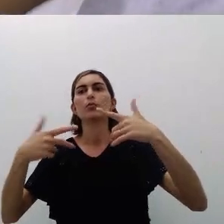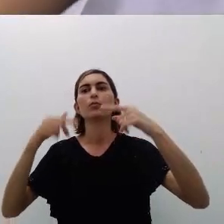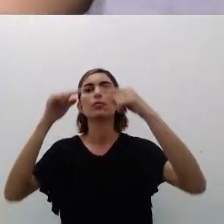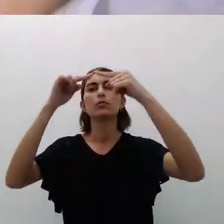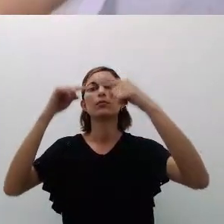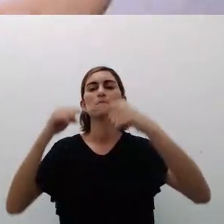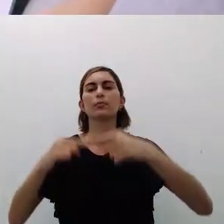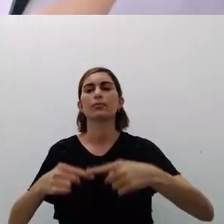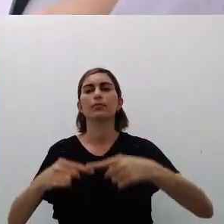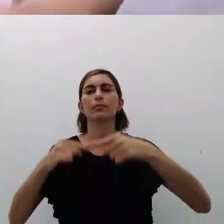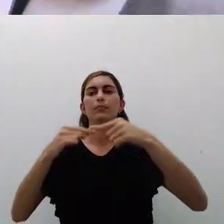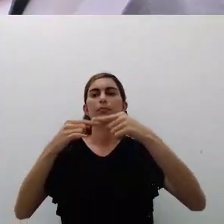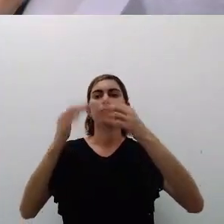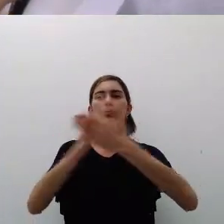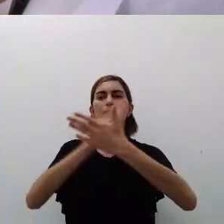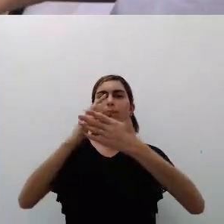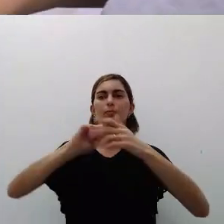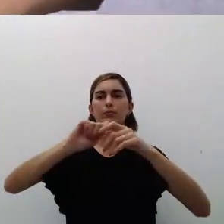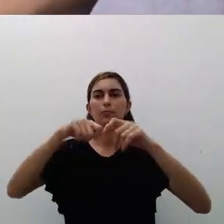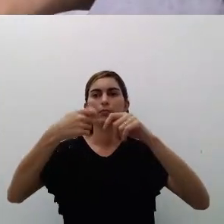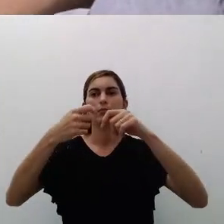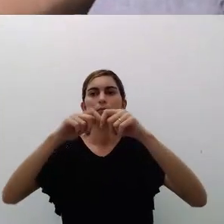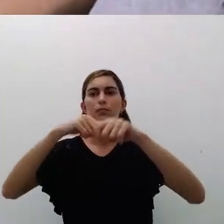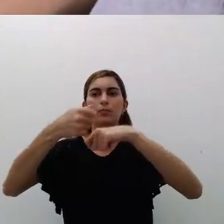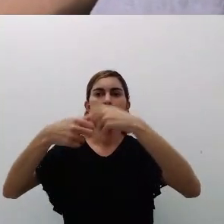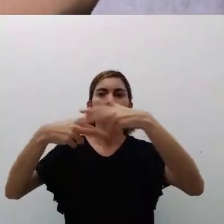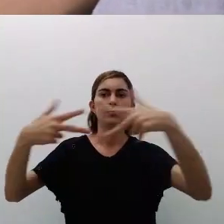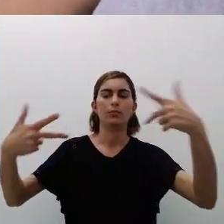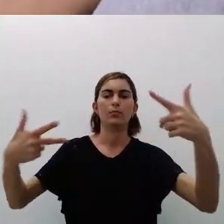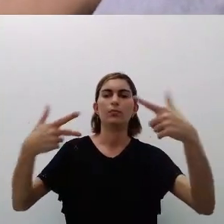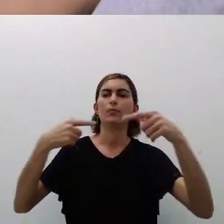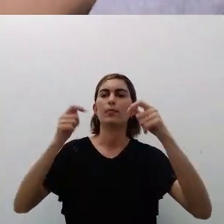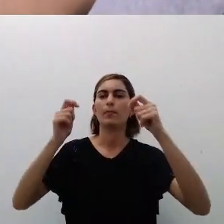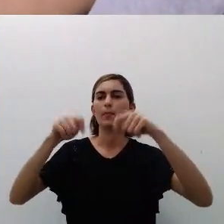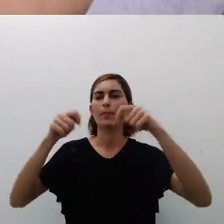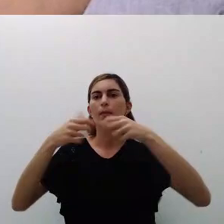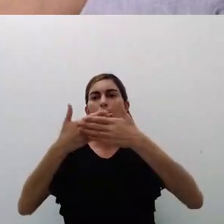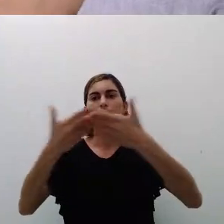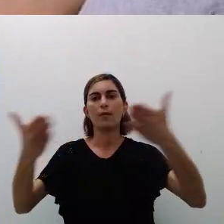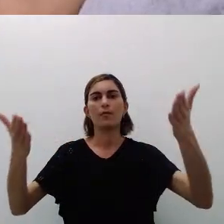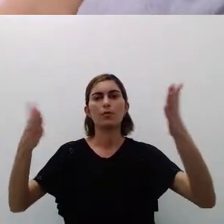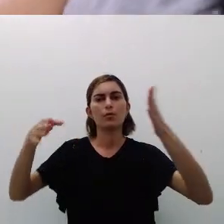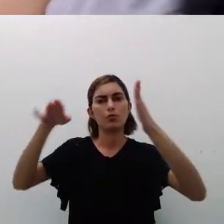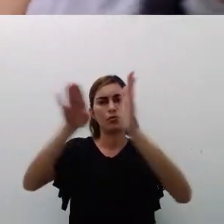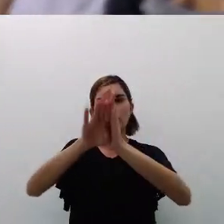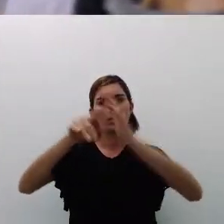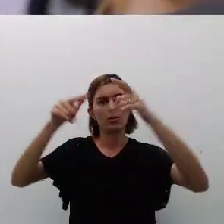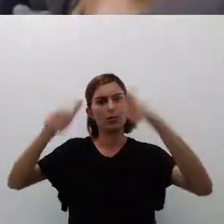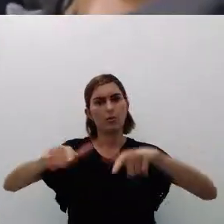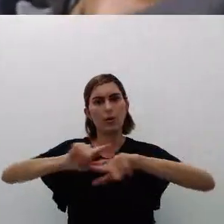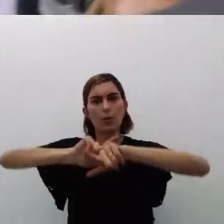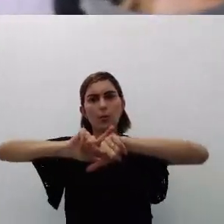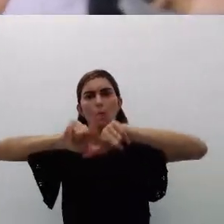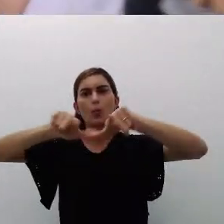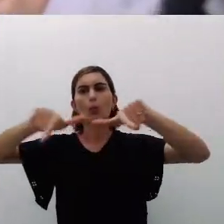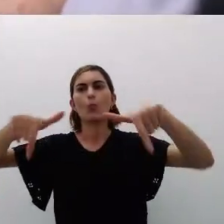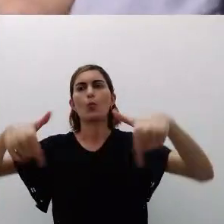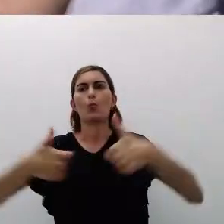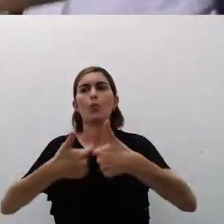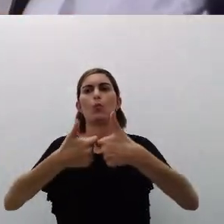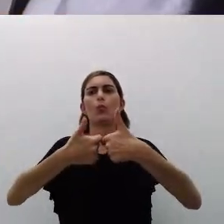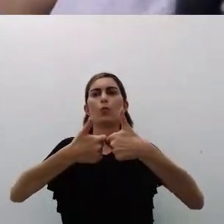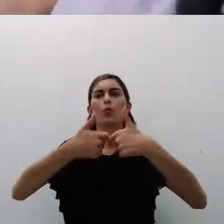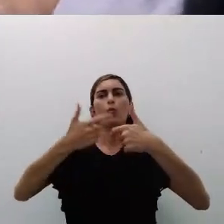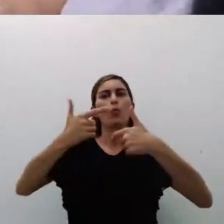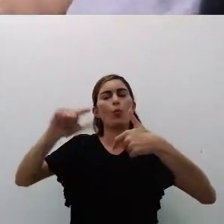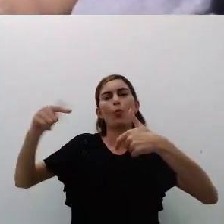dentro da... E aí você chega num espaço vazio, onde não existe esses